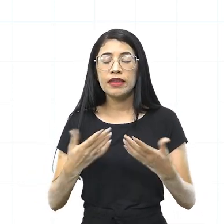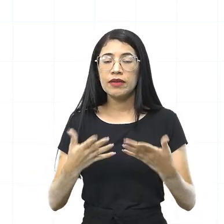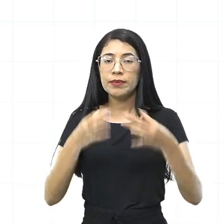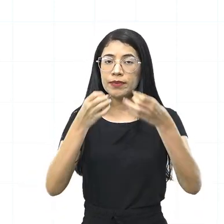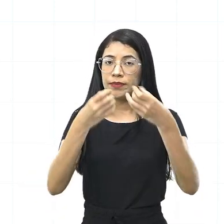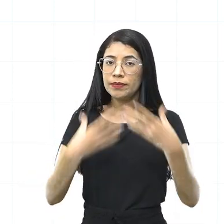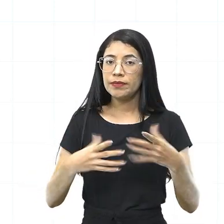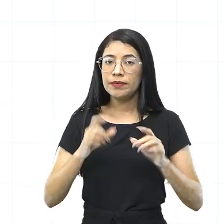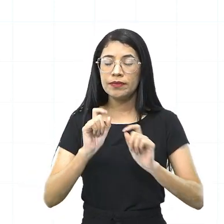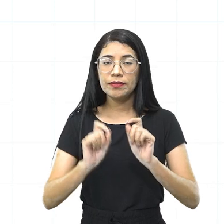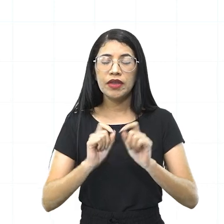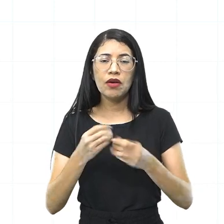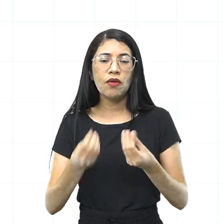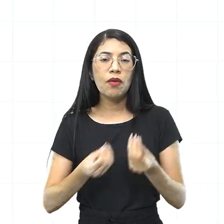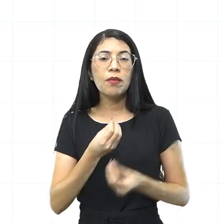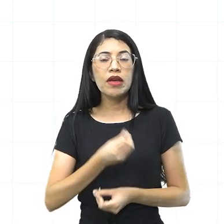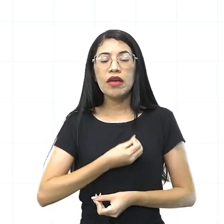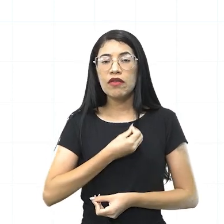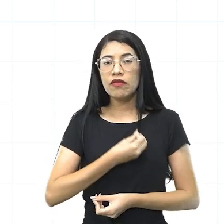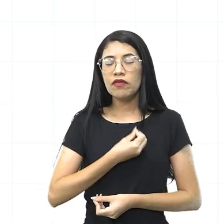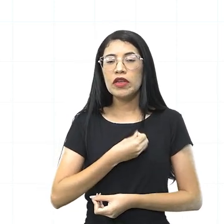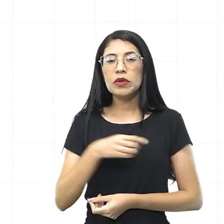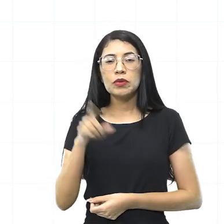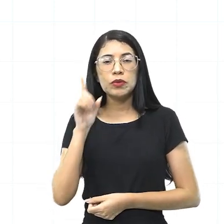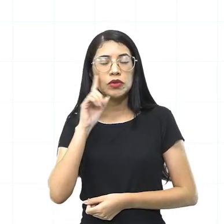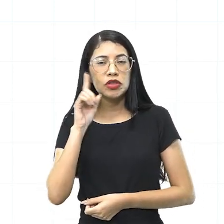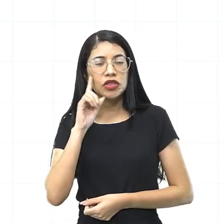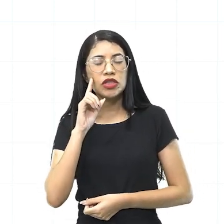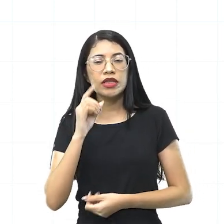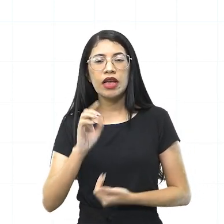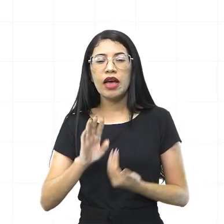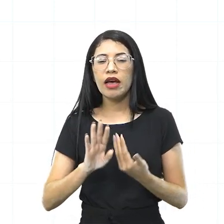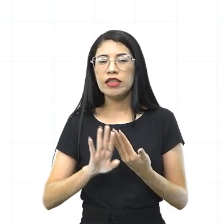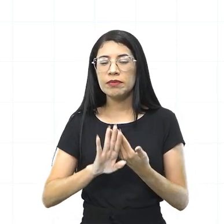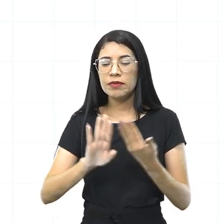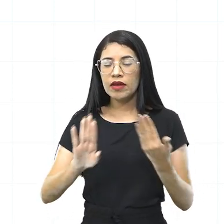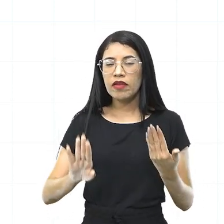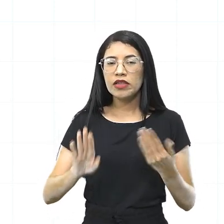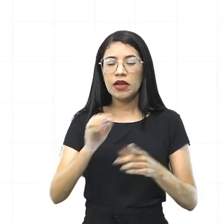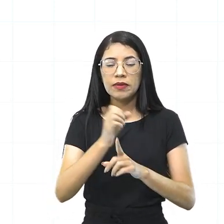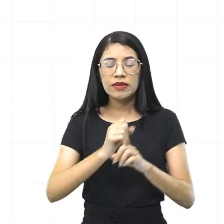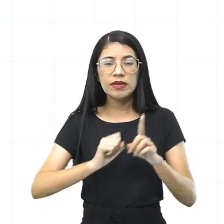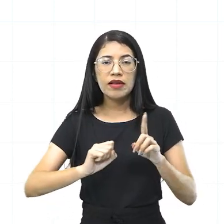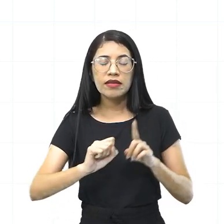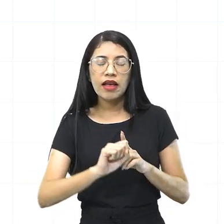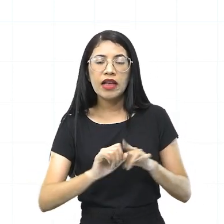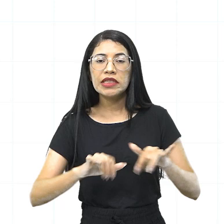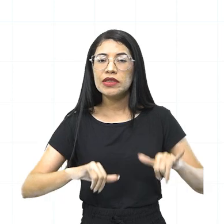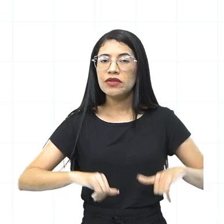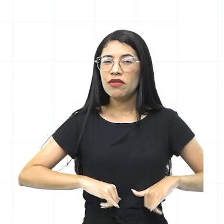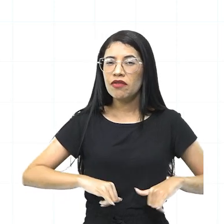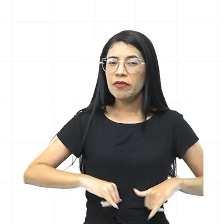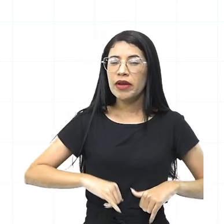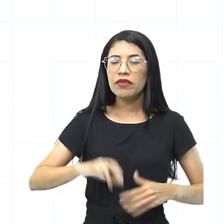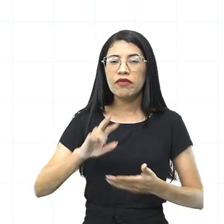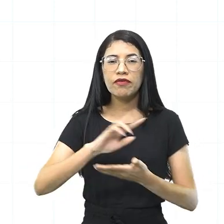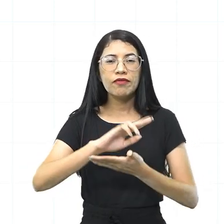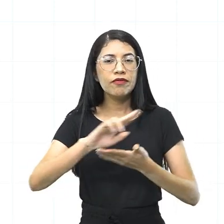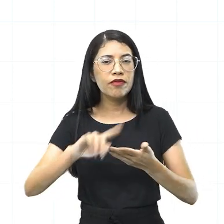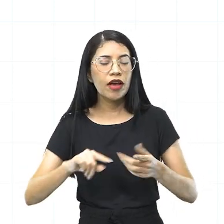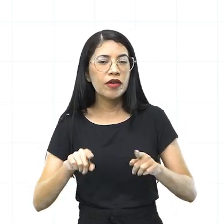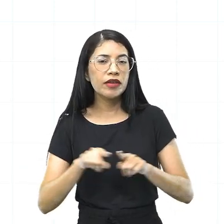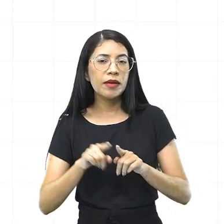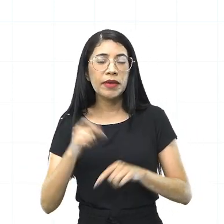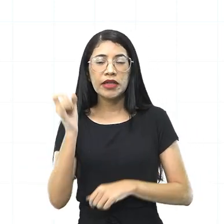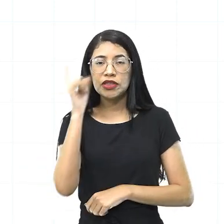essa vivência das pessoas que vivem à margem da sociedade, que passam pelas dificuldades e que muitas